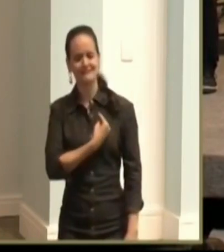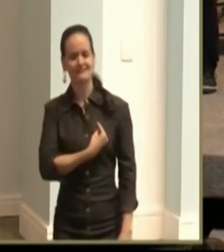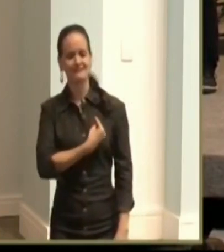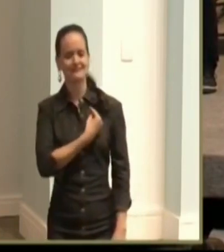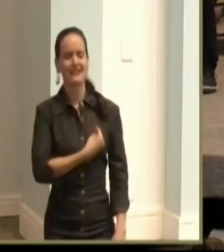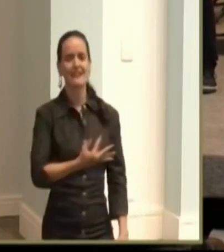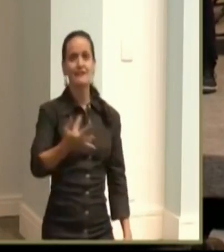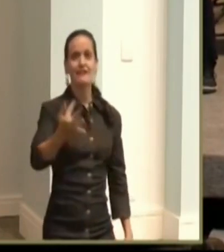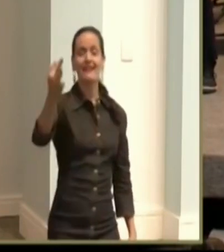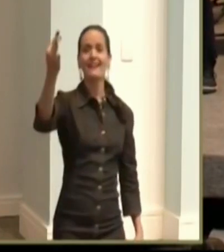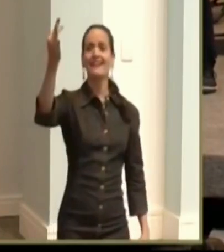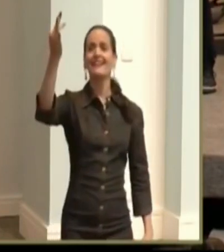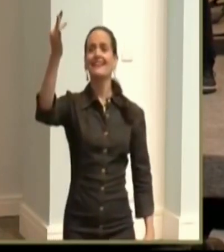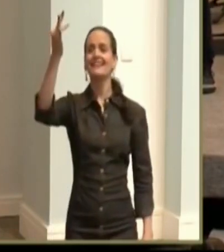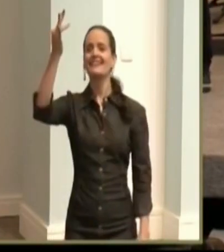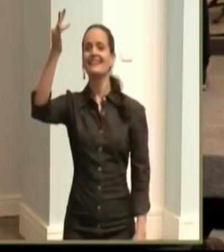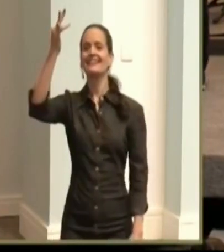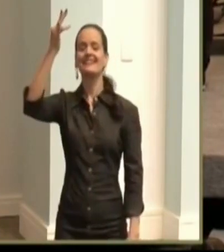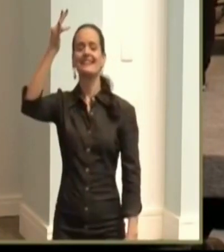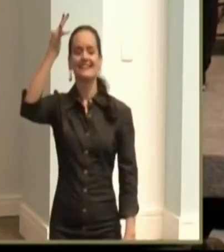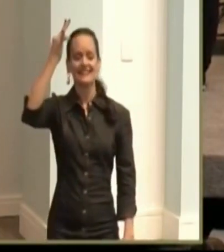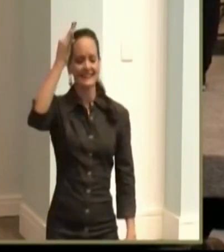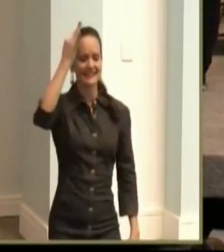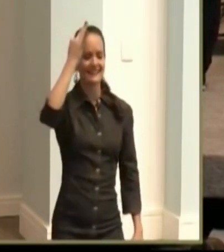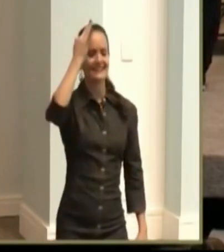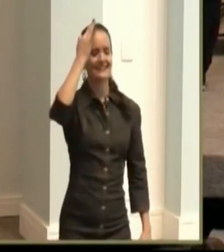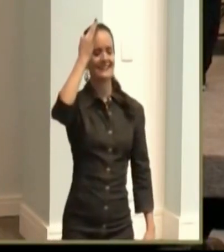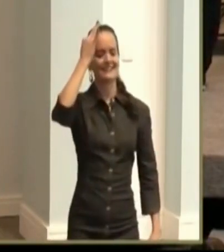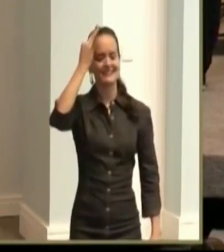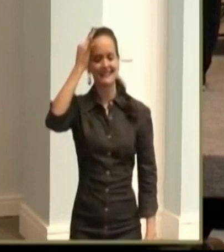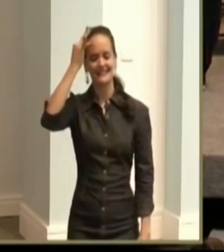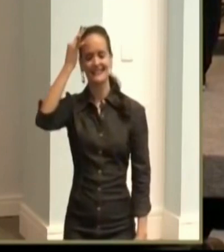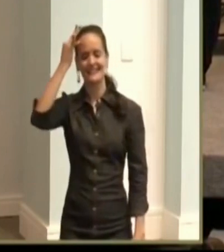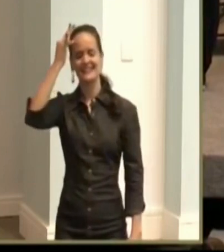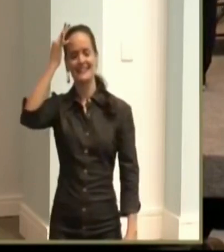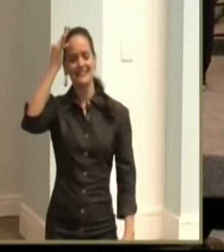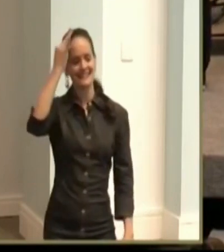quiser, vida a quem